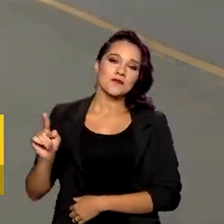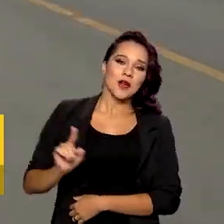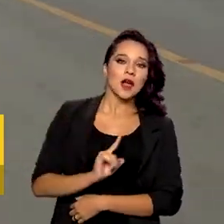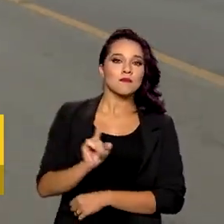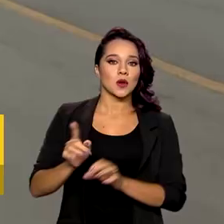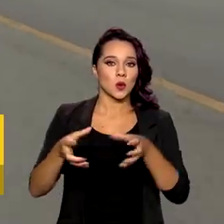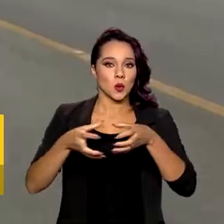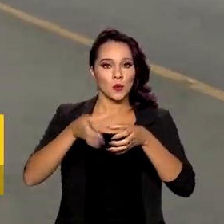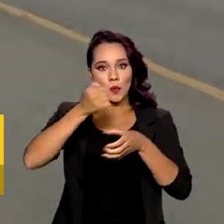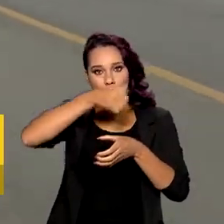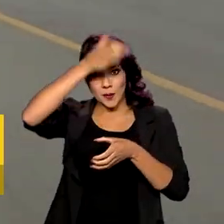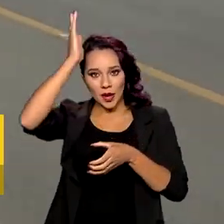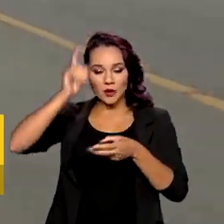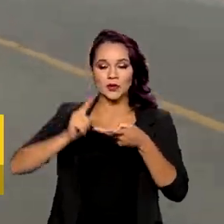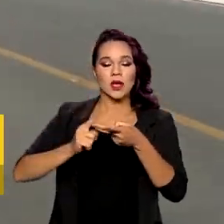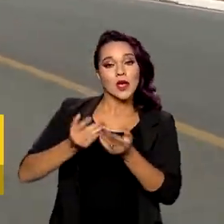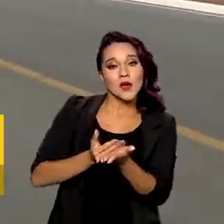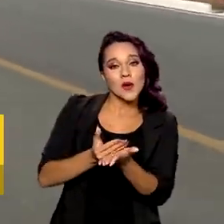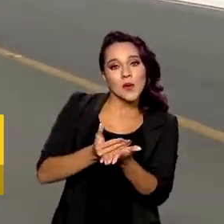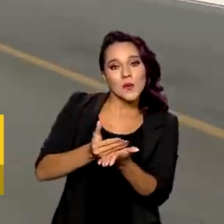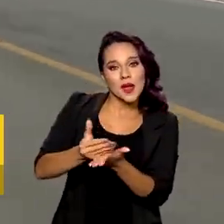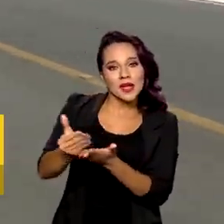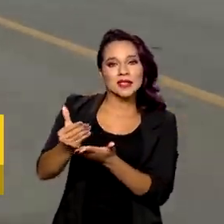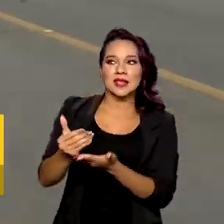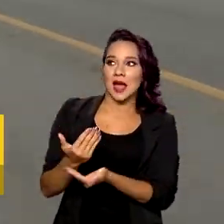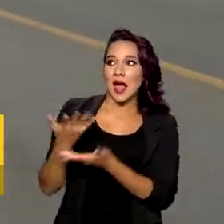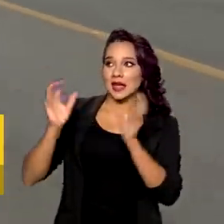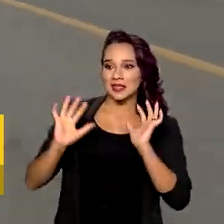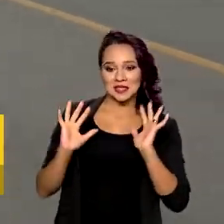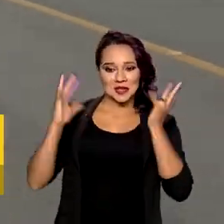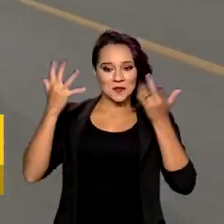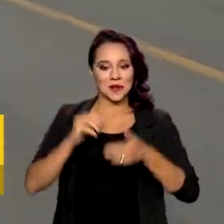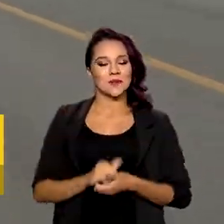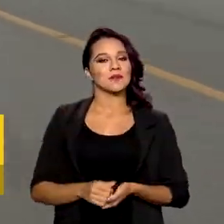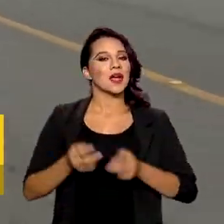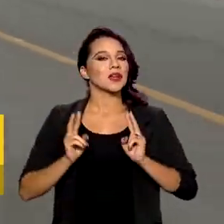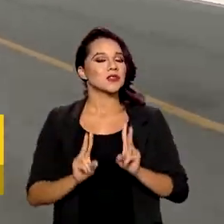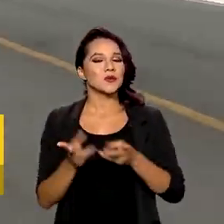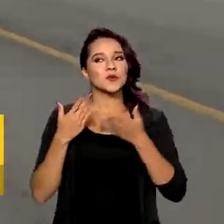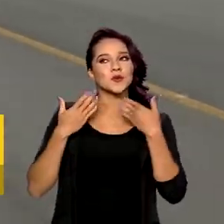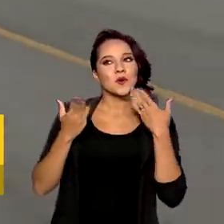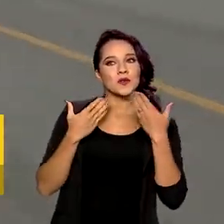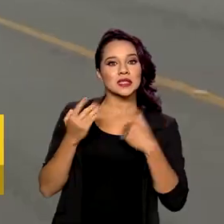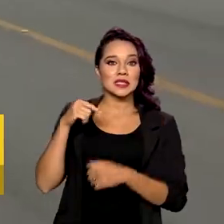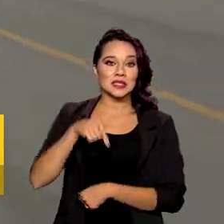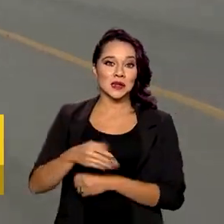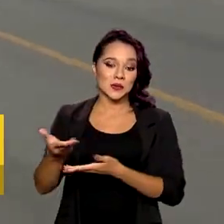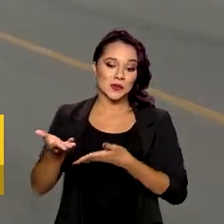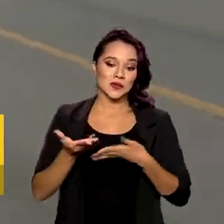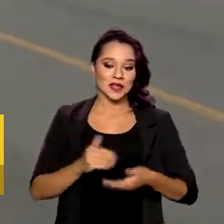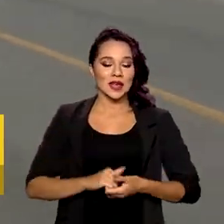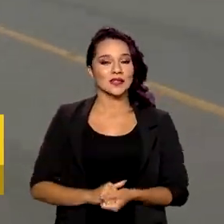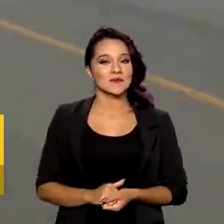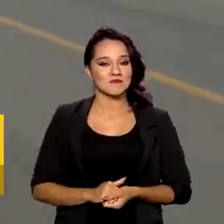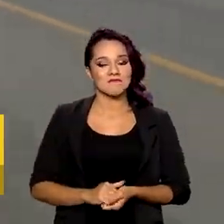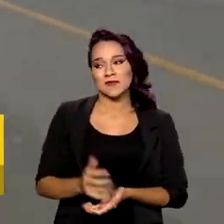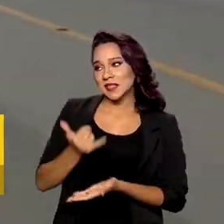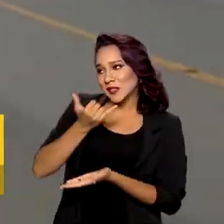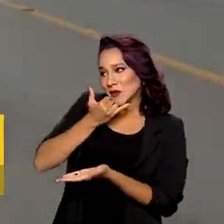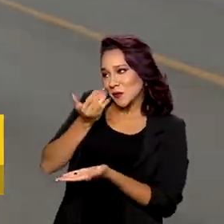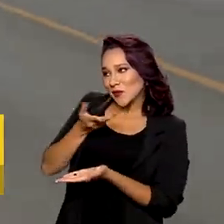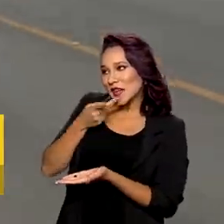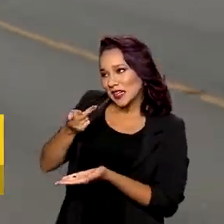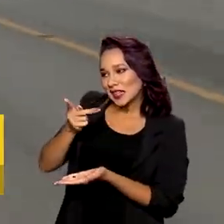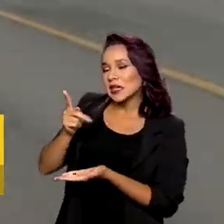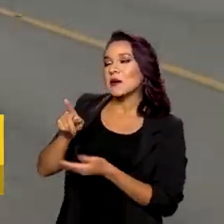de Bombeiros e dá início, então, a essa cerimônia. A gente segue aqui conversando com os nossos convidados. Cortei o senhor, Major. O senhor falava,